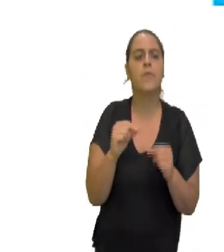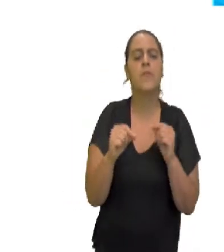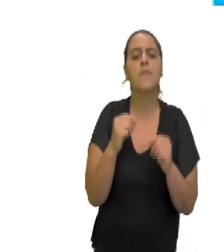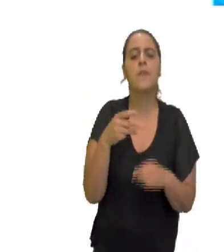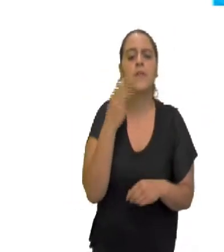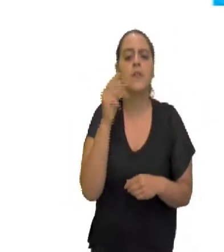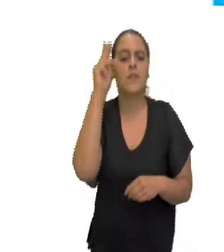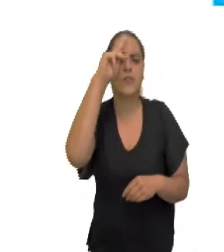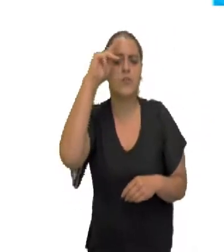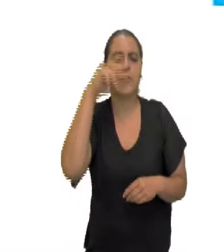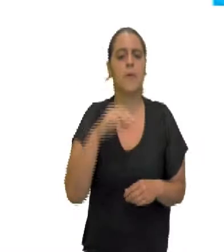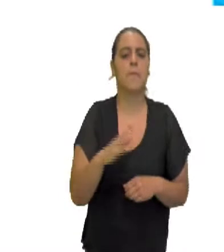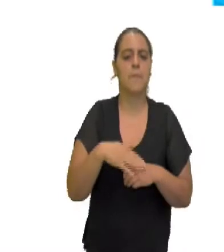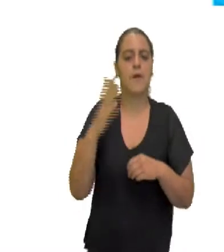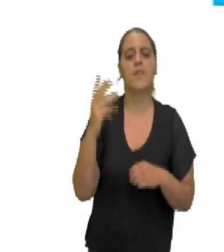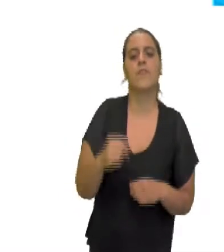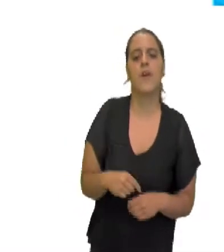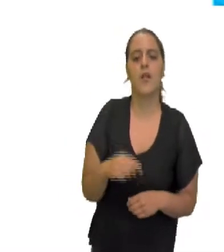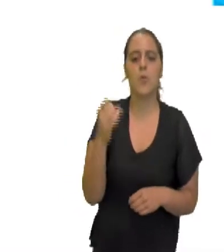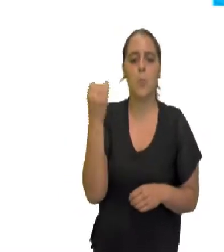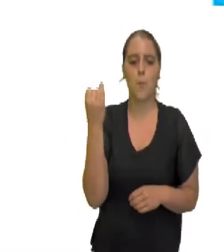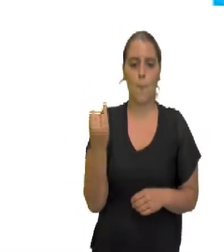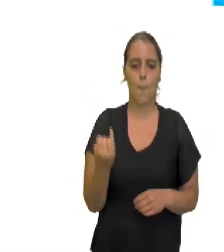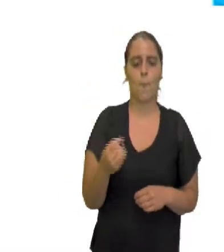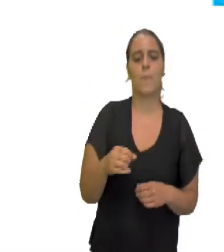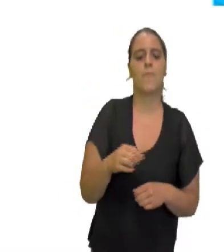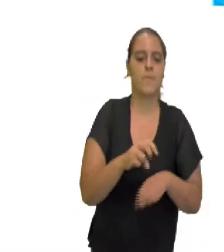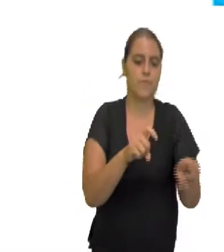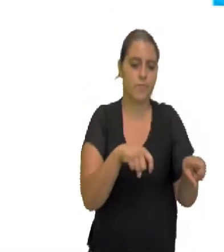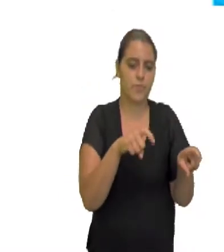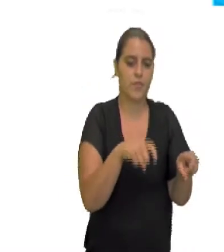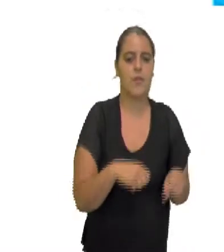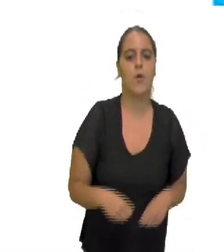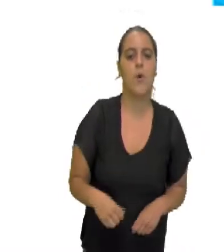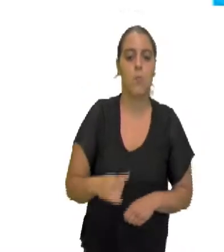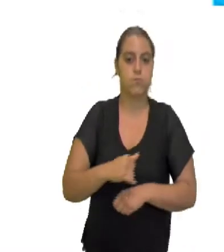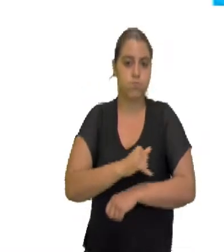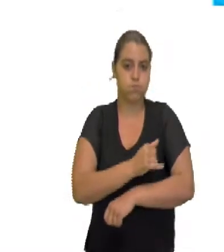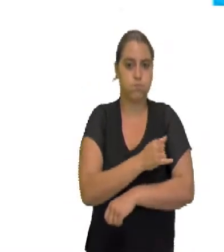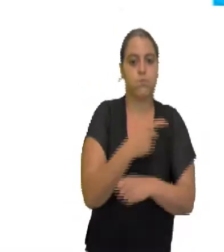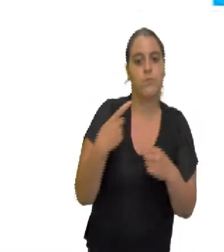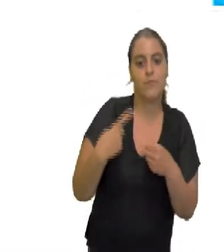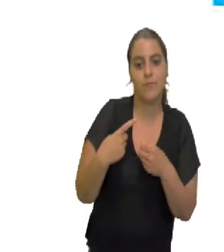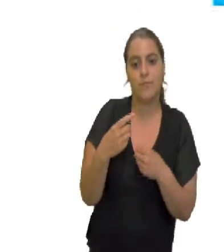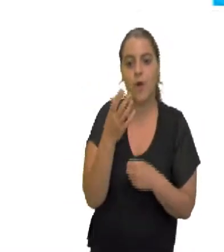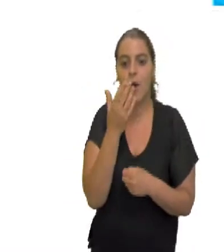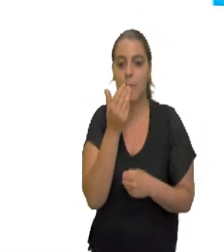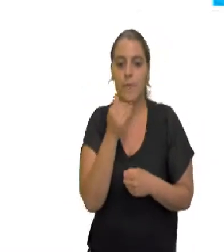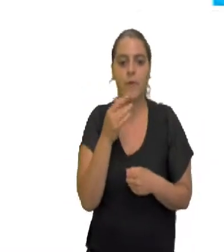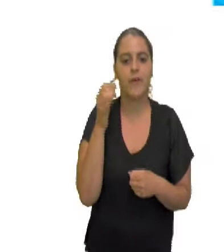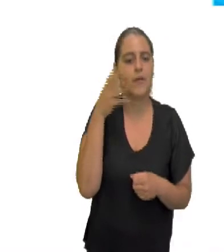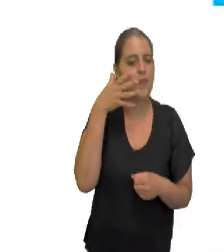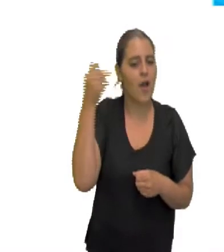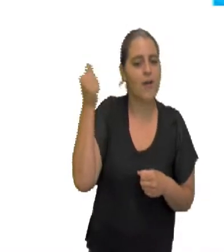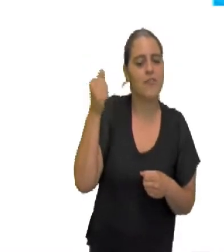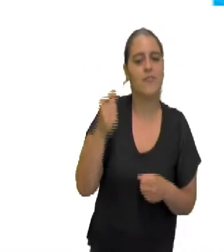fábula? Mais vale magro no mato do que gordo na boca do